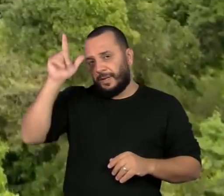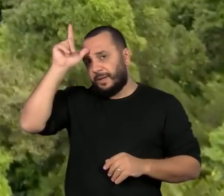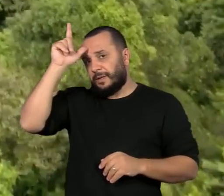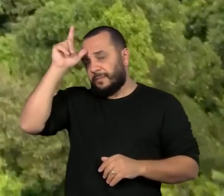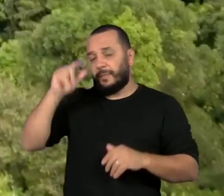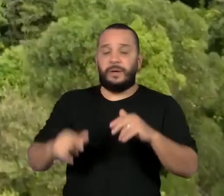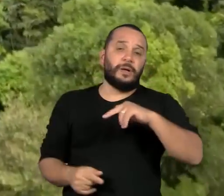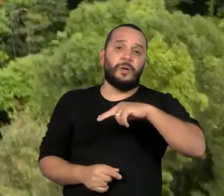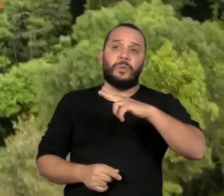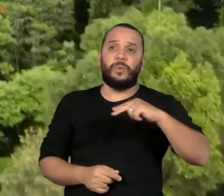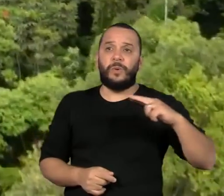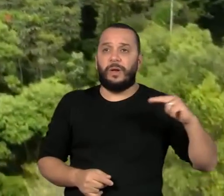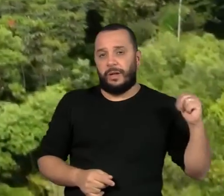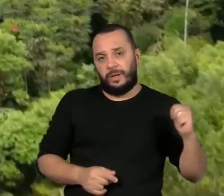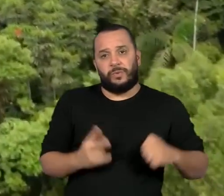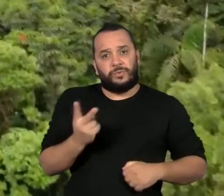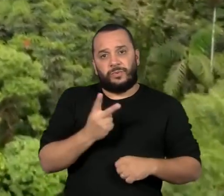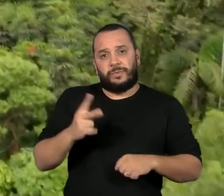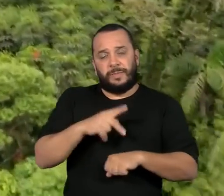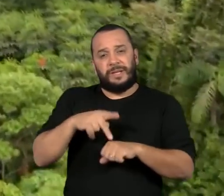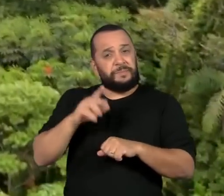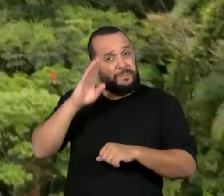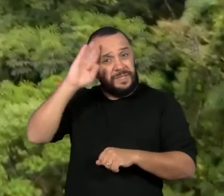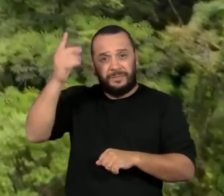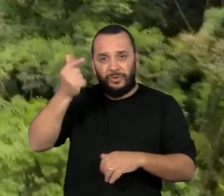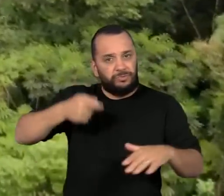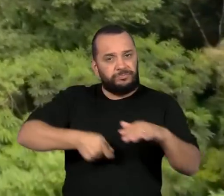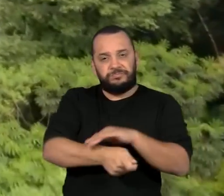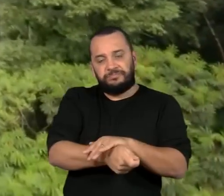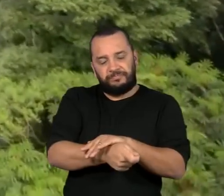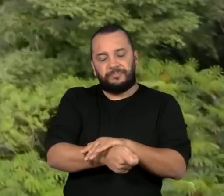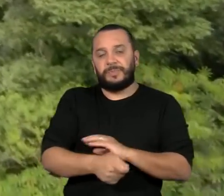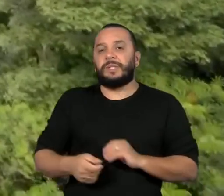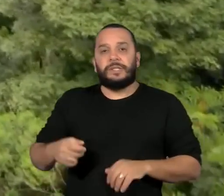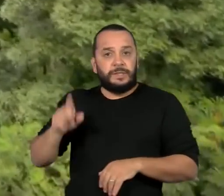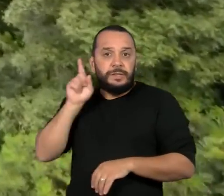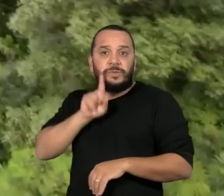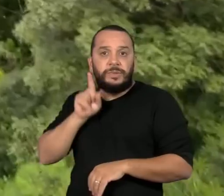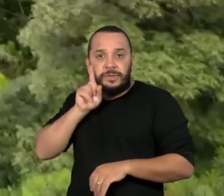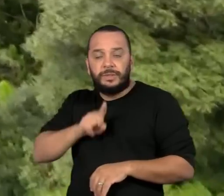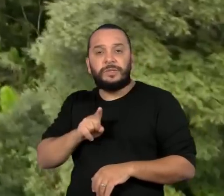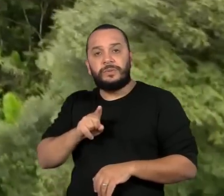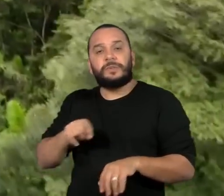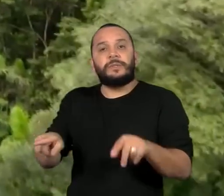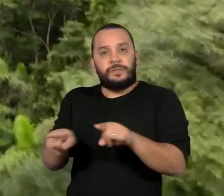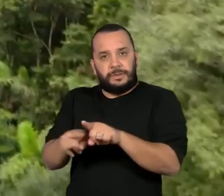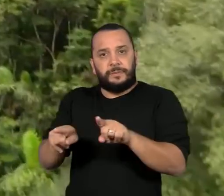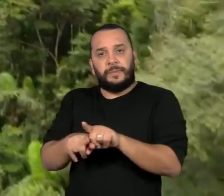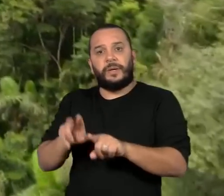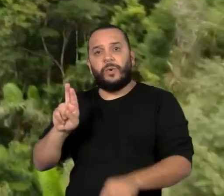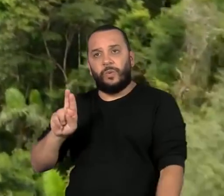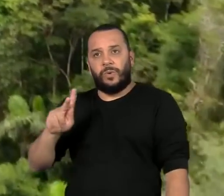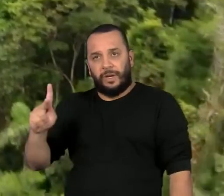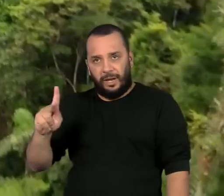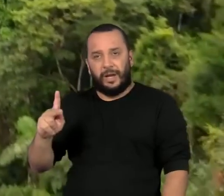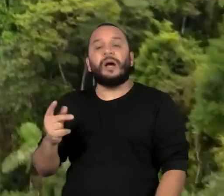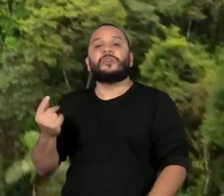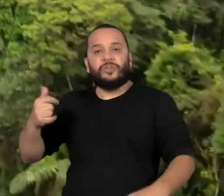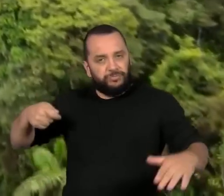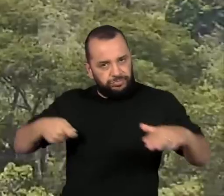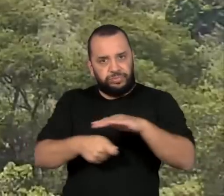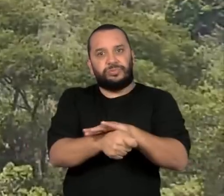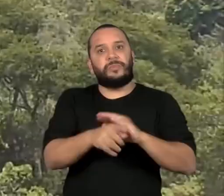são os principais doadores. Estados Unidos e Reino Unido também anunciaram que vão investir no